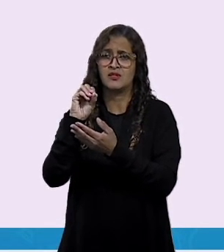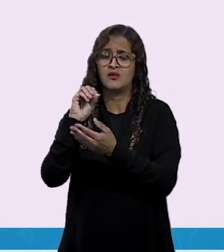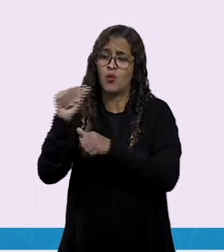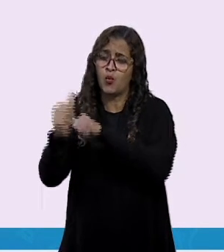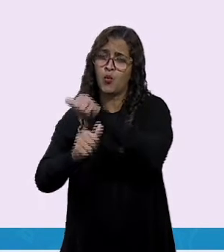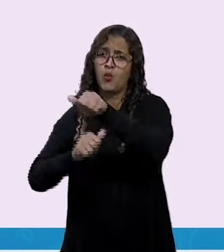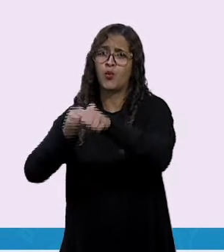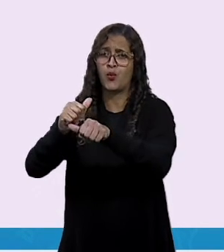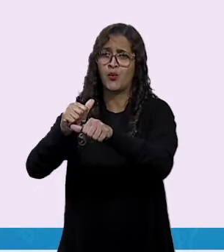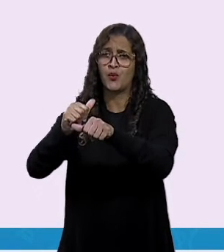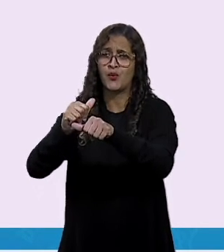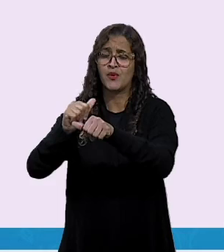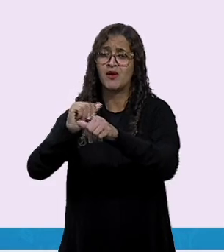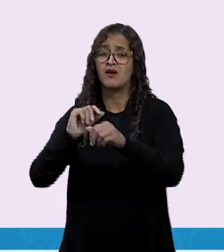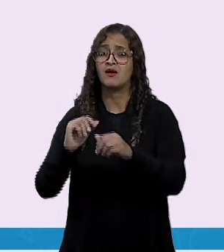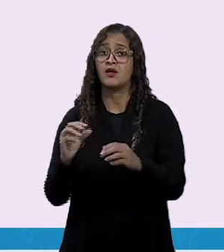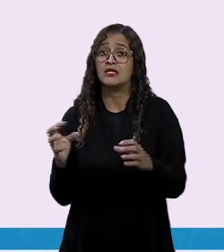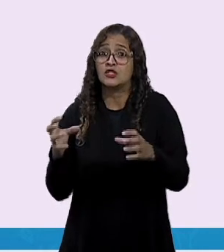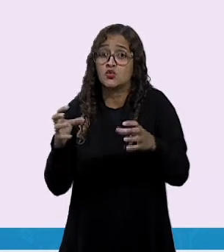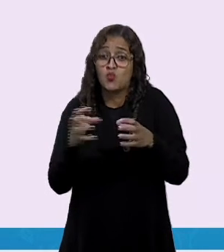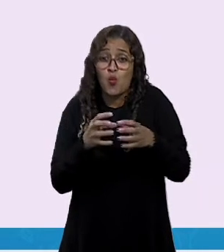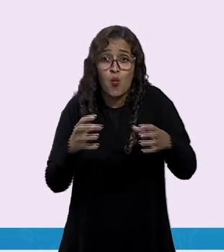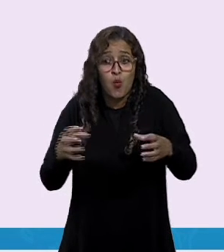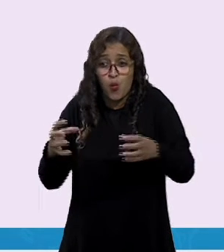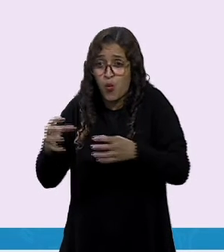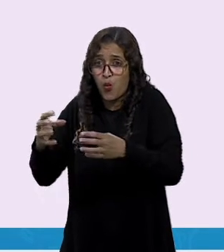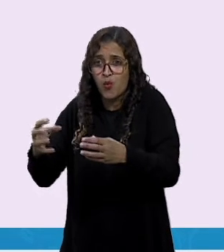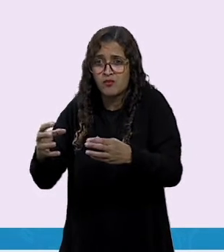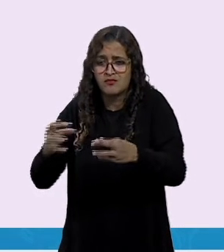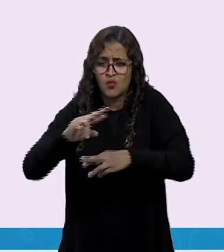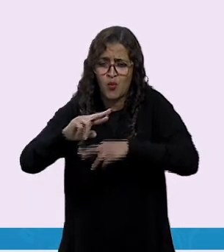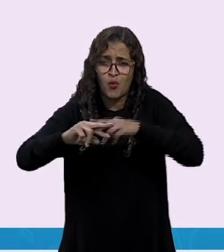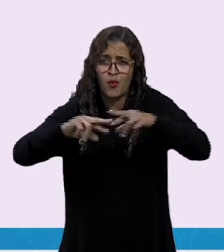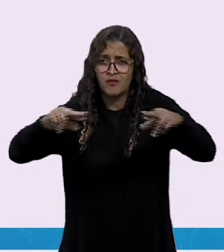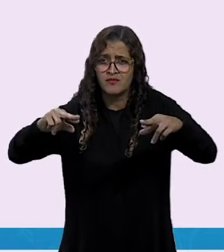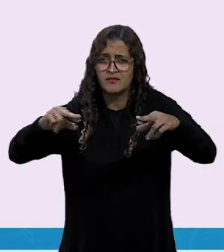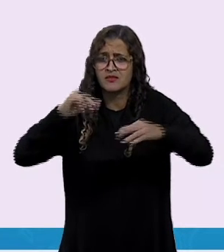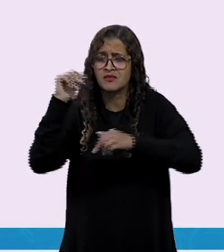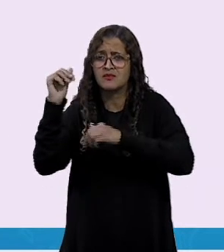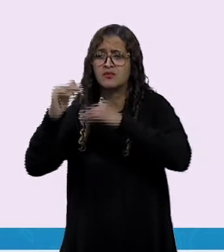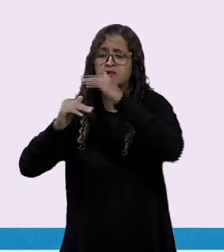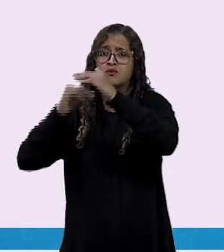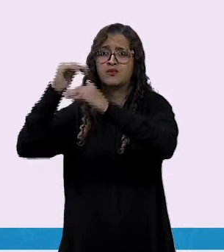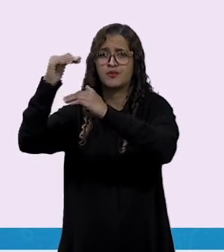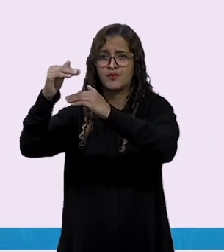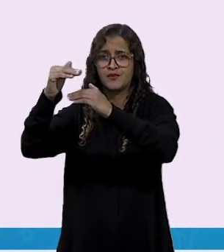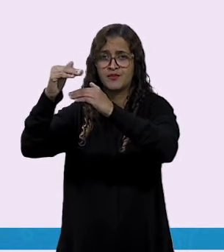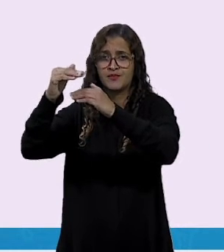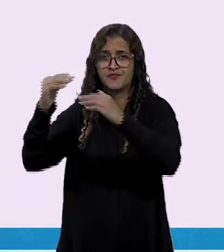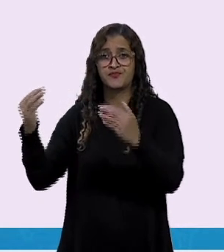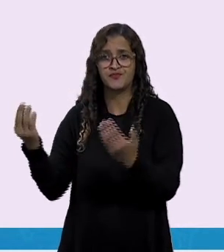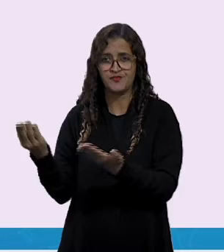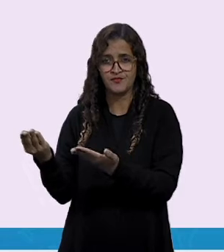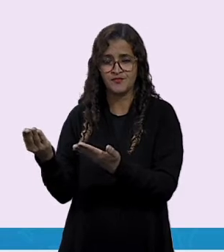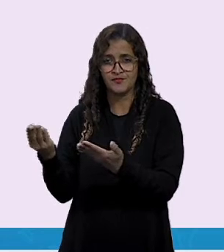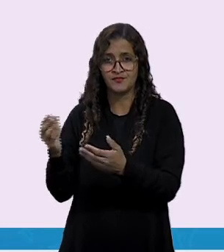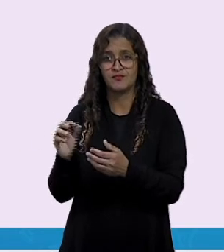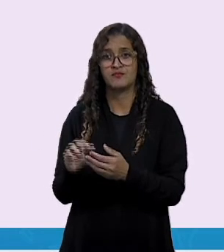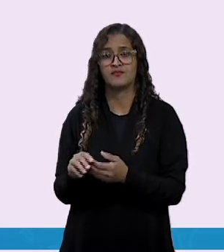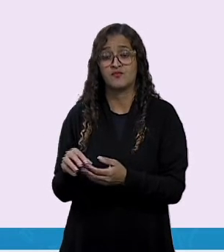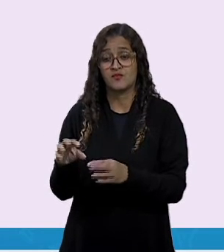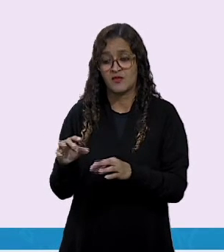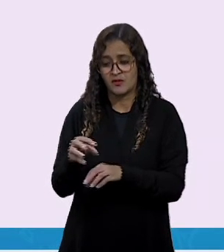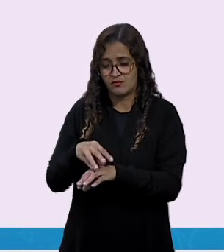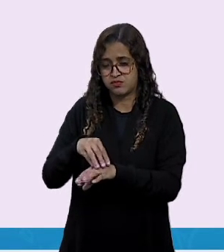transformações até atingirem os aspectos da sua fase adulta. Os animais que sofrem metamorfose são